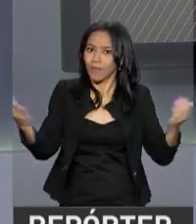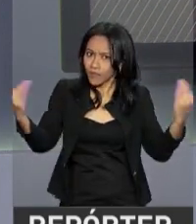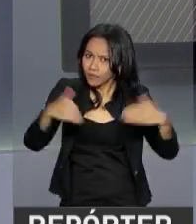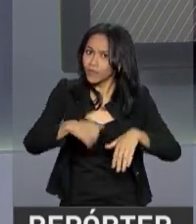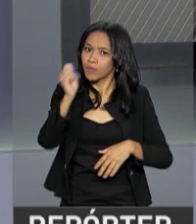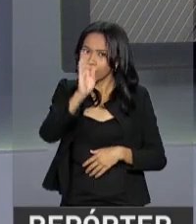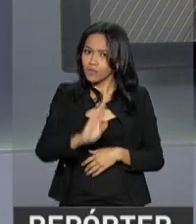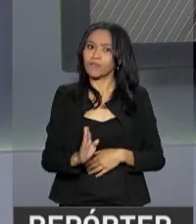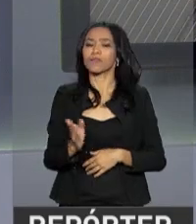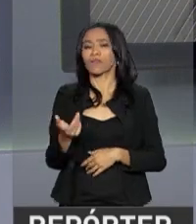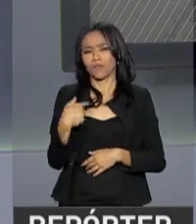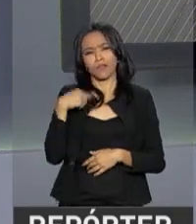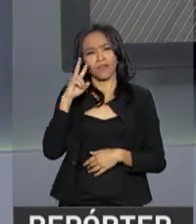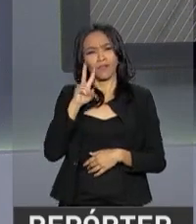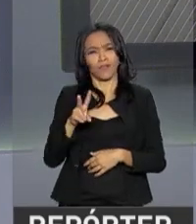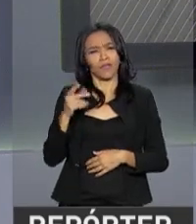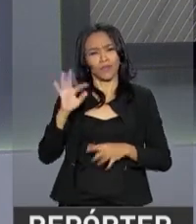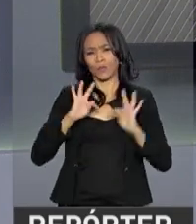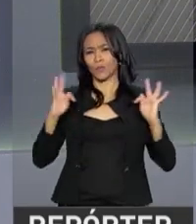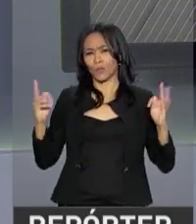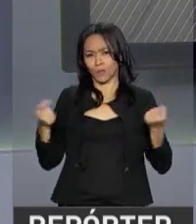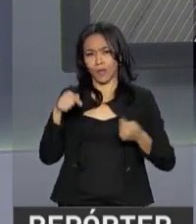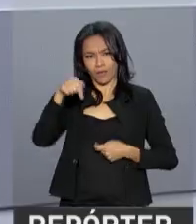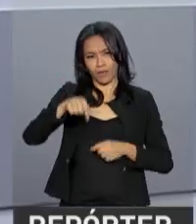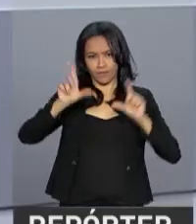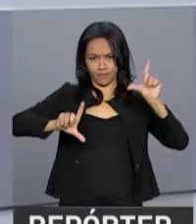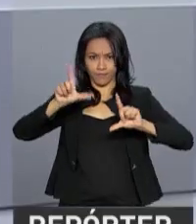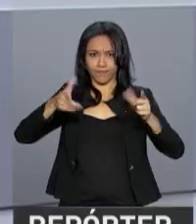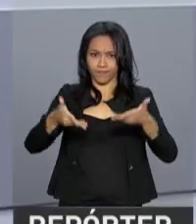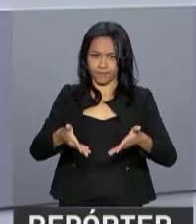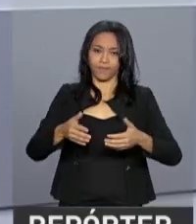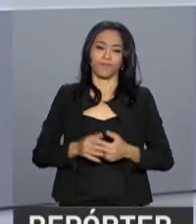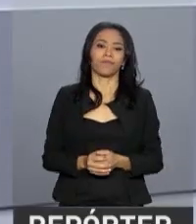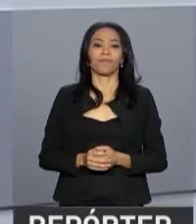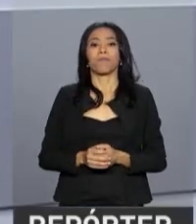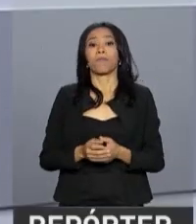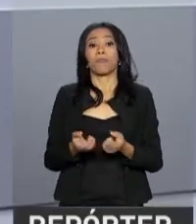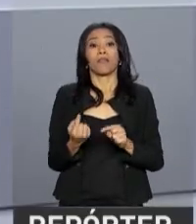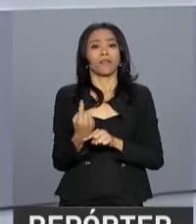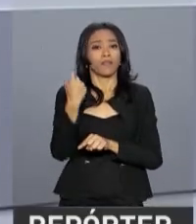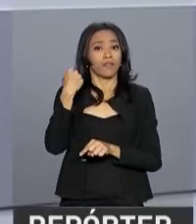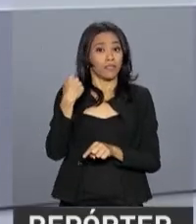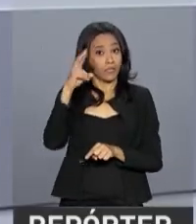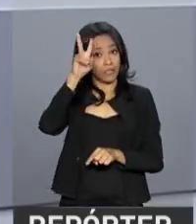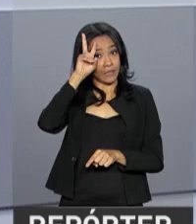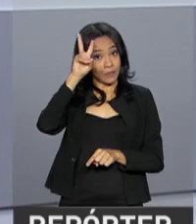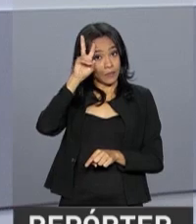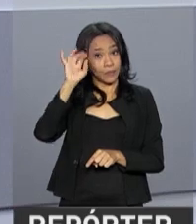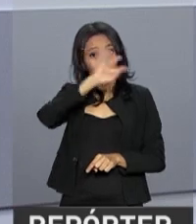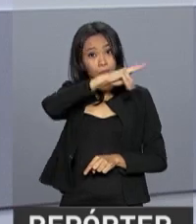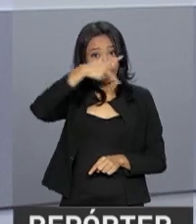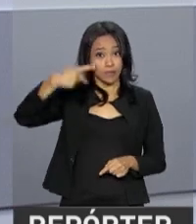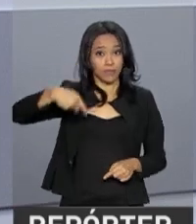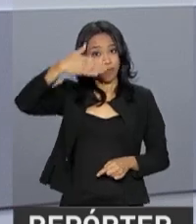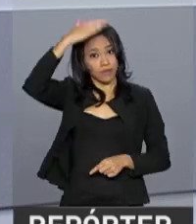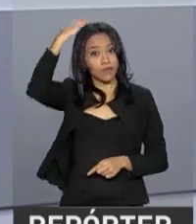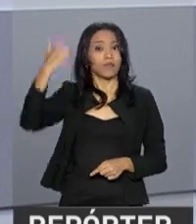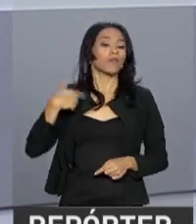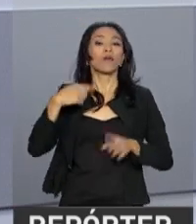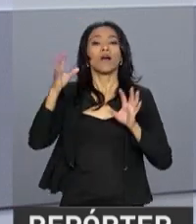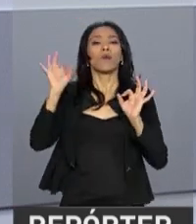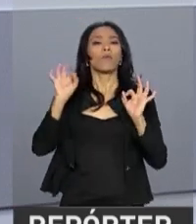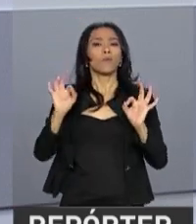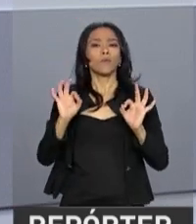acompanha a cobertura completa do foram aqui na nbr desde segunda feira quando o presidente michel temer e estabeleceu a missão de